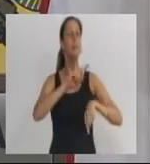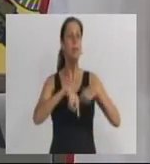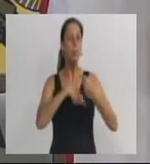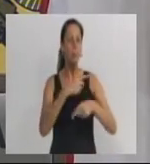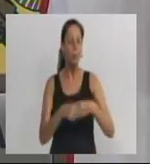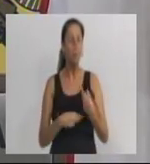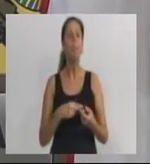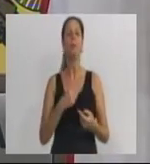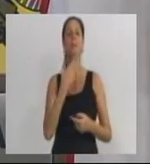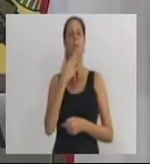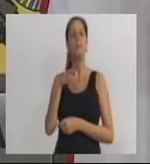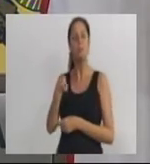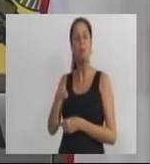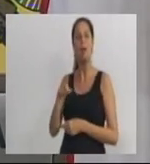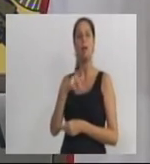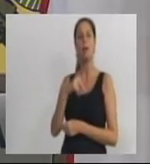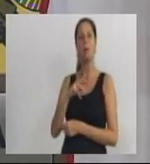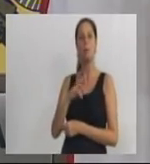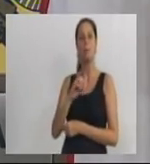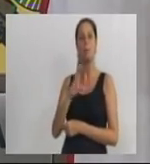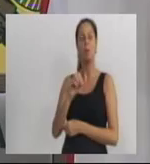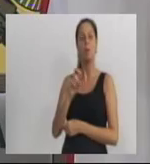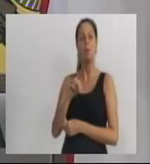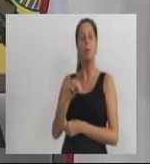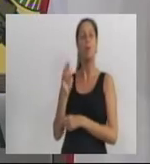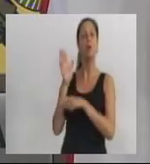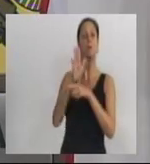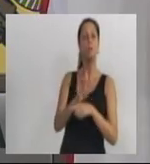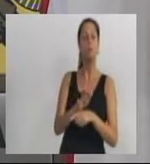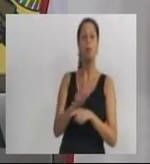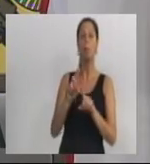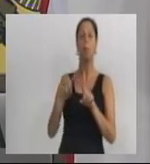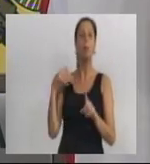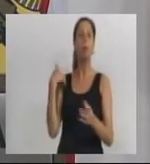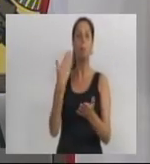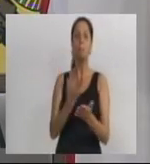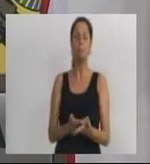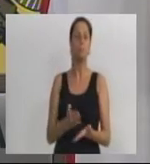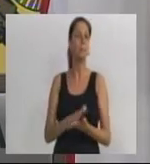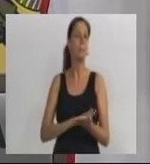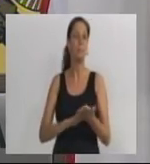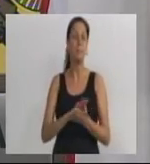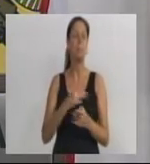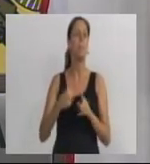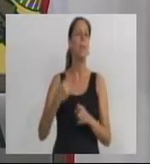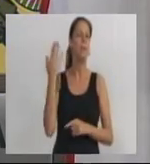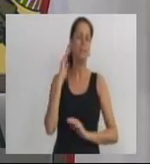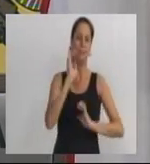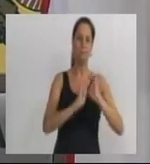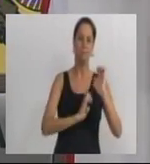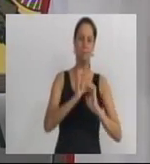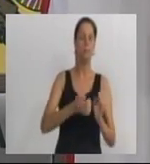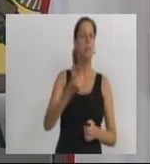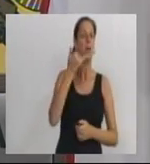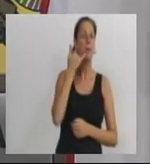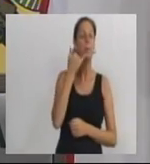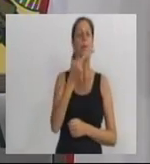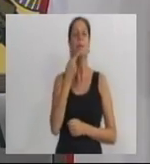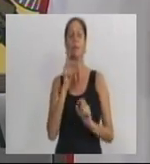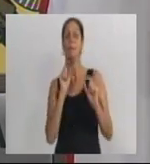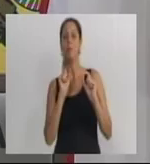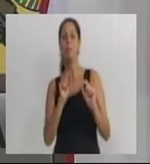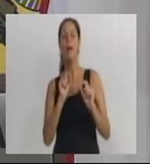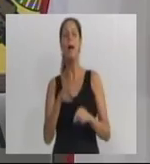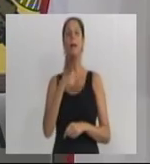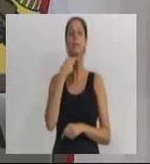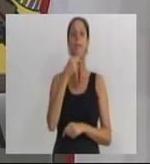agora com base naquele acordo que foi feito aqui. Porque essas empresas, elas respondiam e alegavam naquela época de que não faziam a